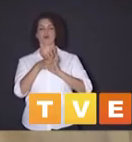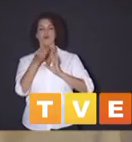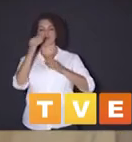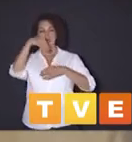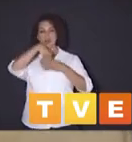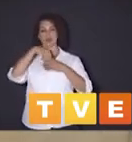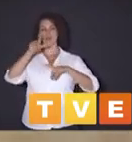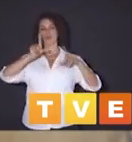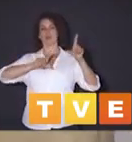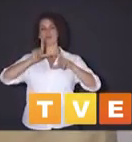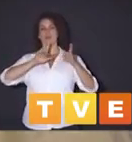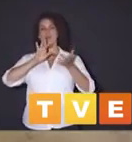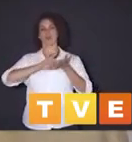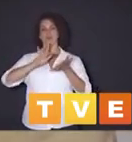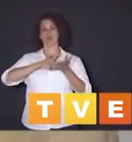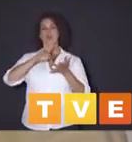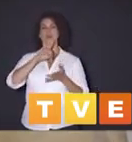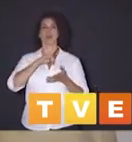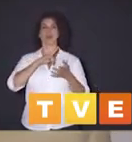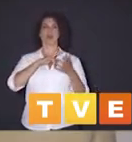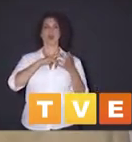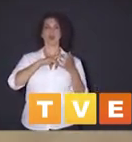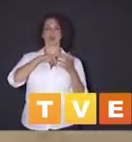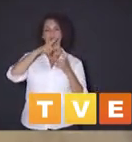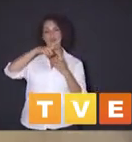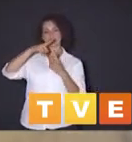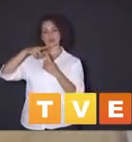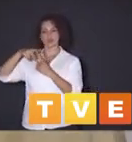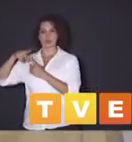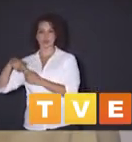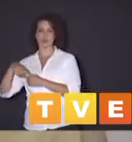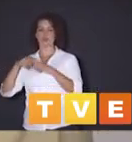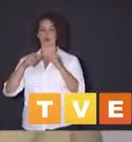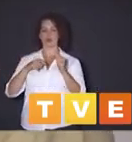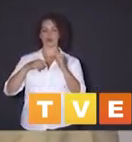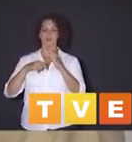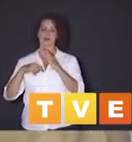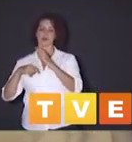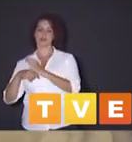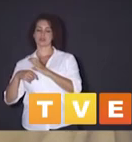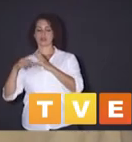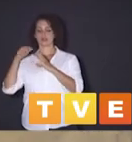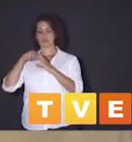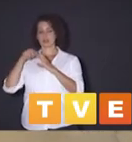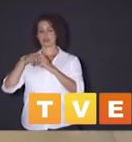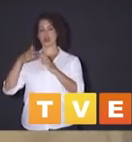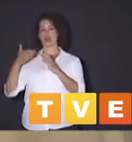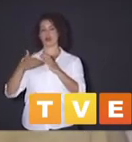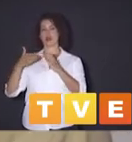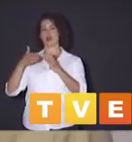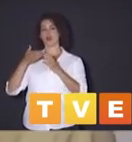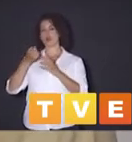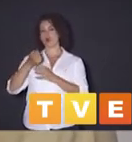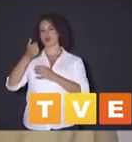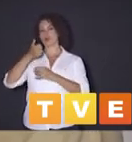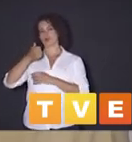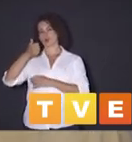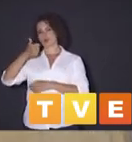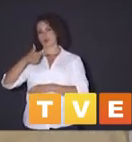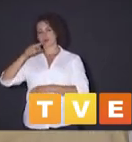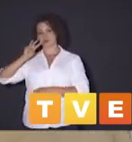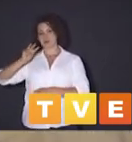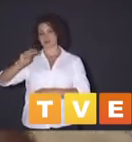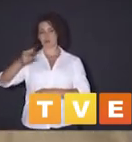tem aversão a versão b ea versão c a versão ser já em e vai para 12 milhões de residências